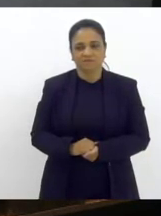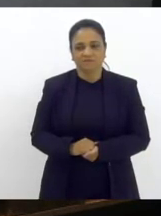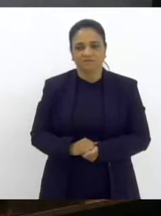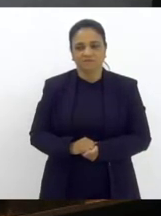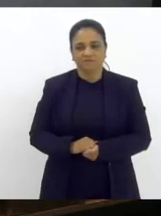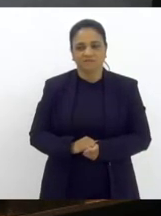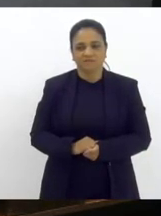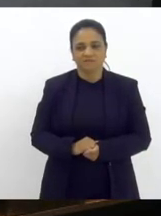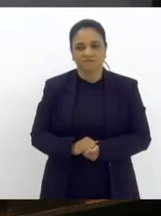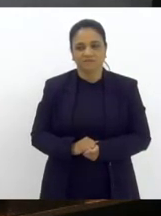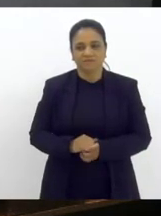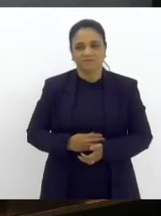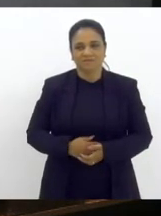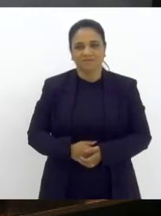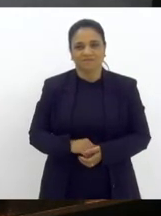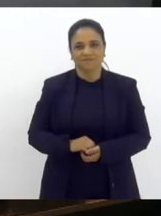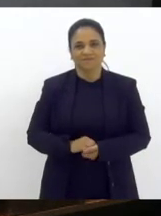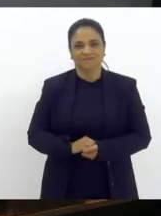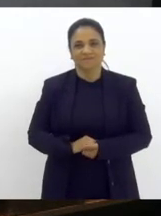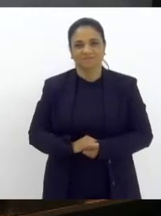agora foi não foi